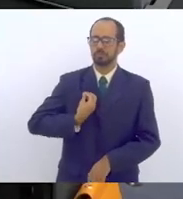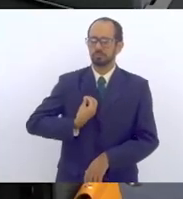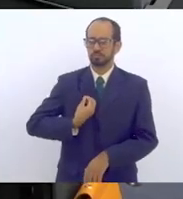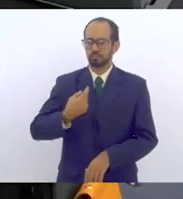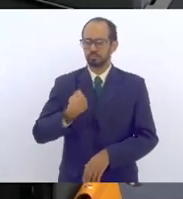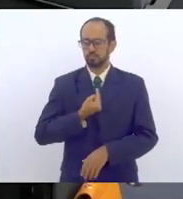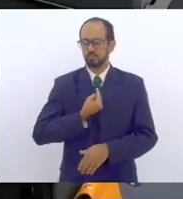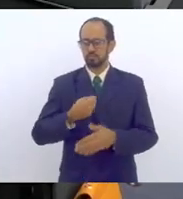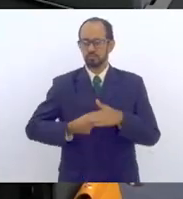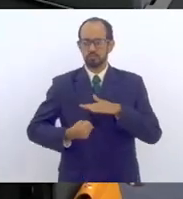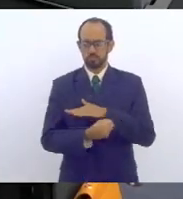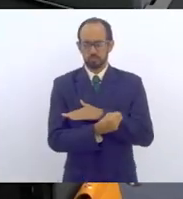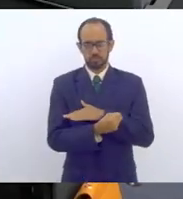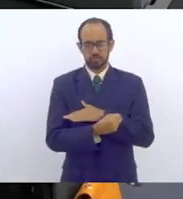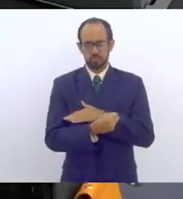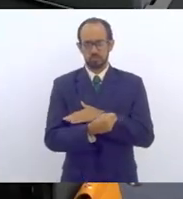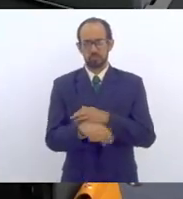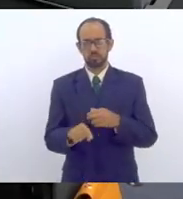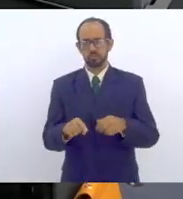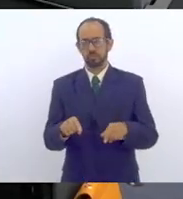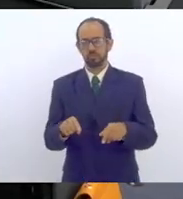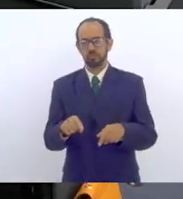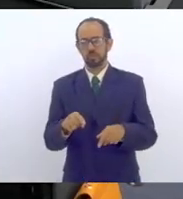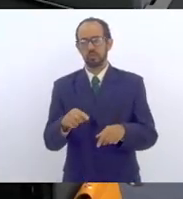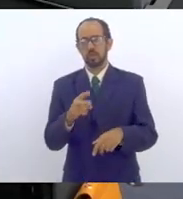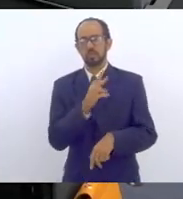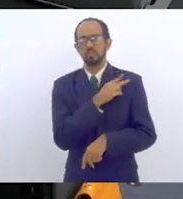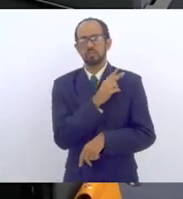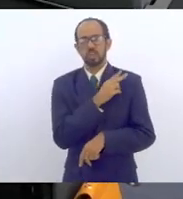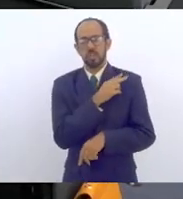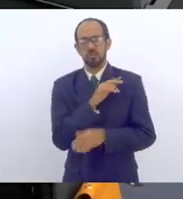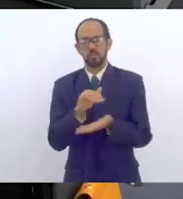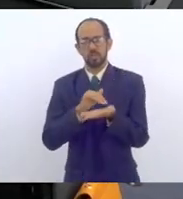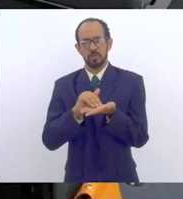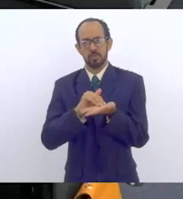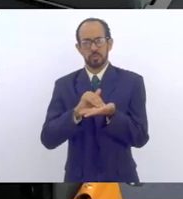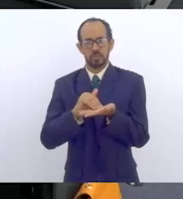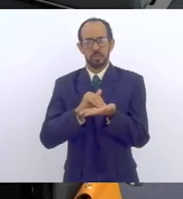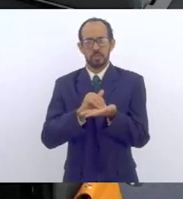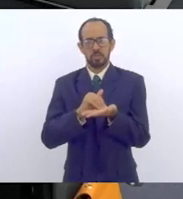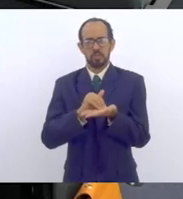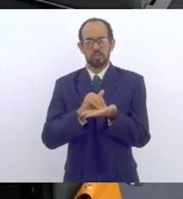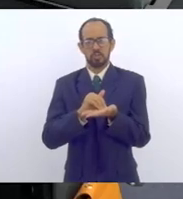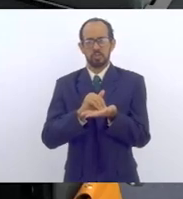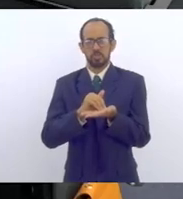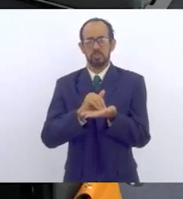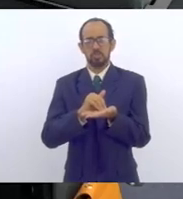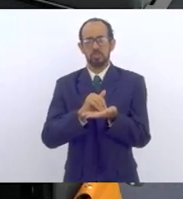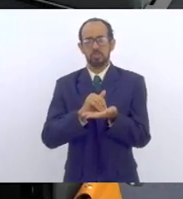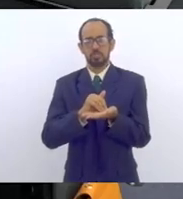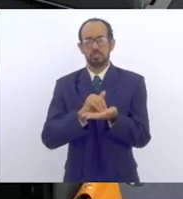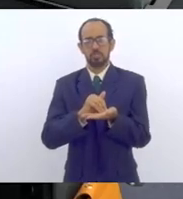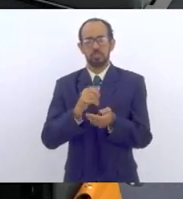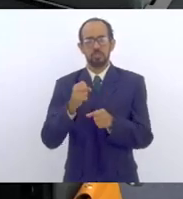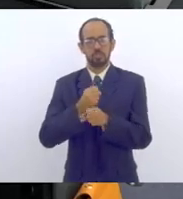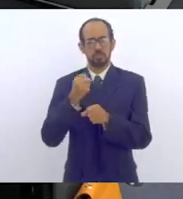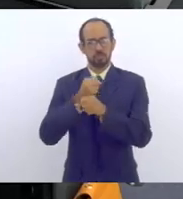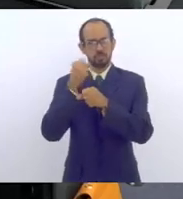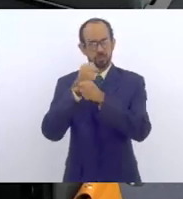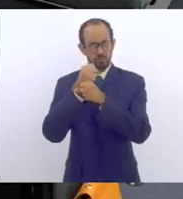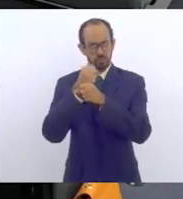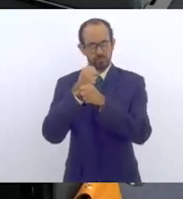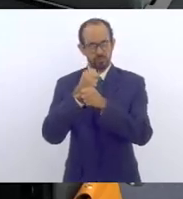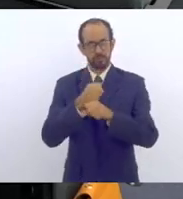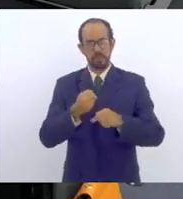mandato ele foi meu chefe de gabinete lá na secretaria de infraestrutura e eu queria